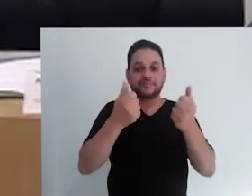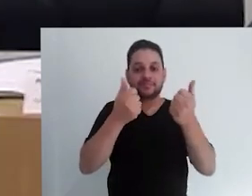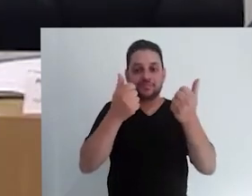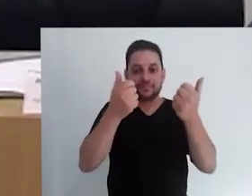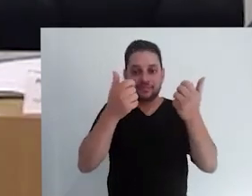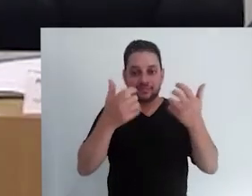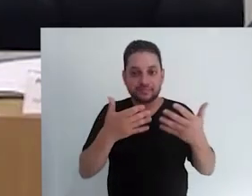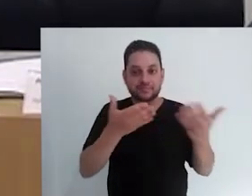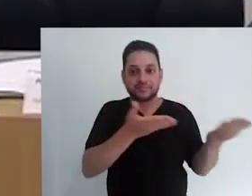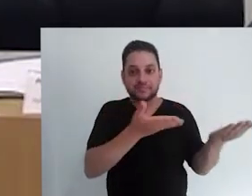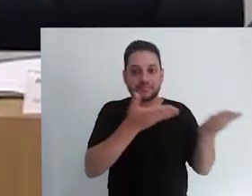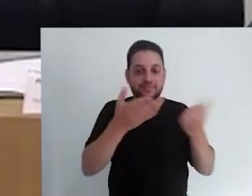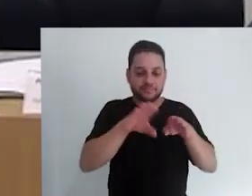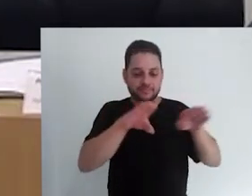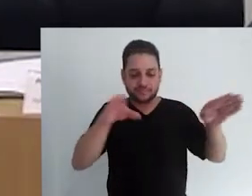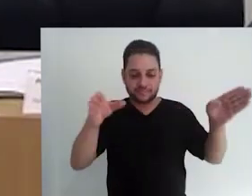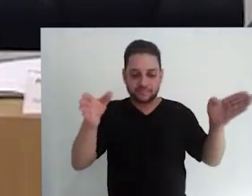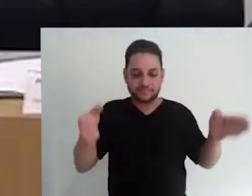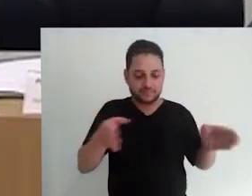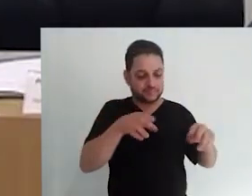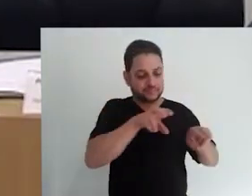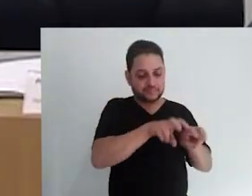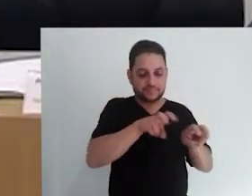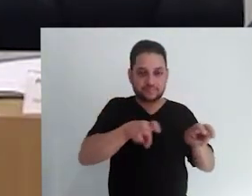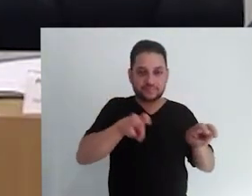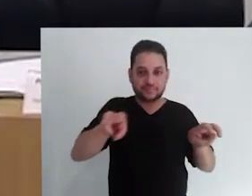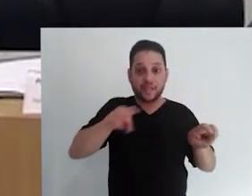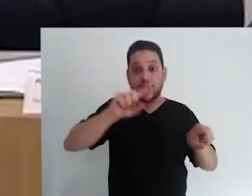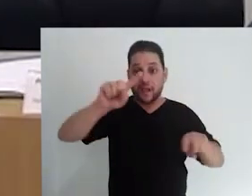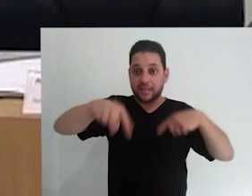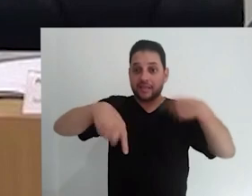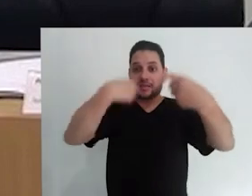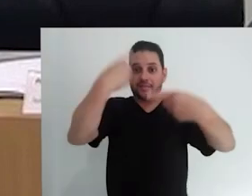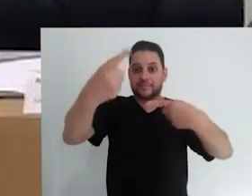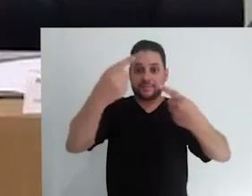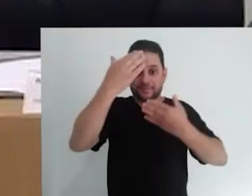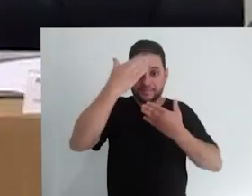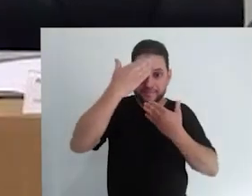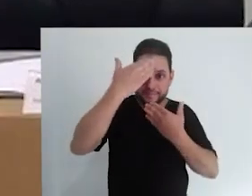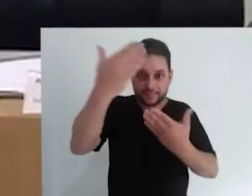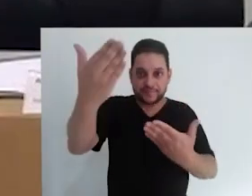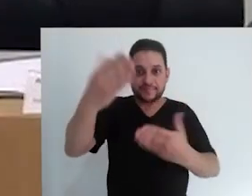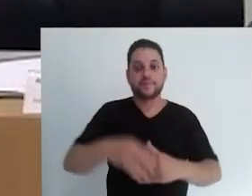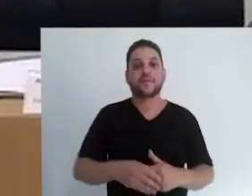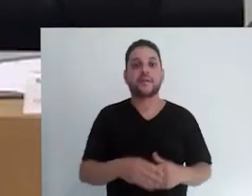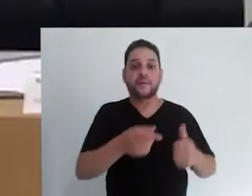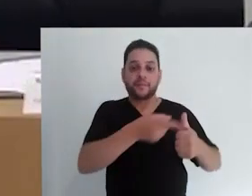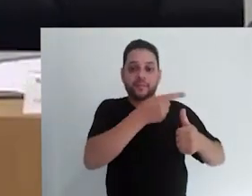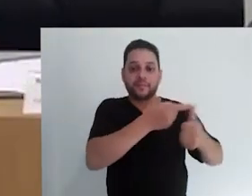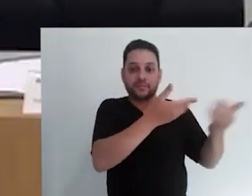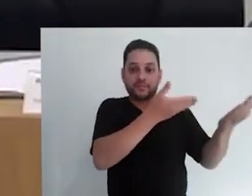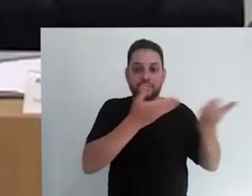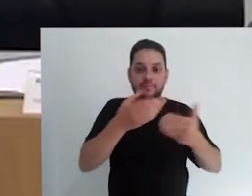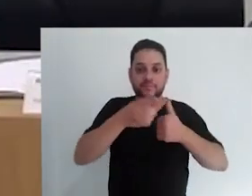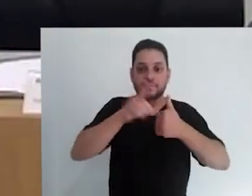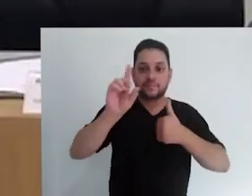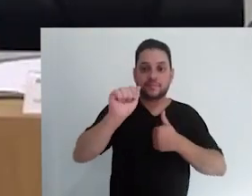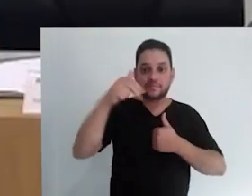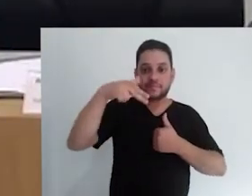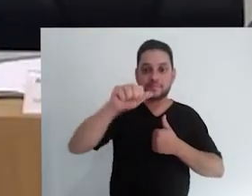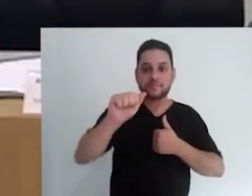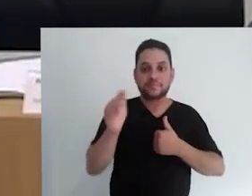composição da mesa para depois fazer os meus agradecimentos. Inicialmente, eu chamo a doutora Ana Clara de